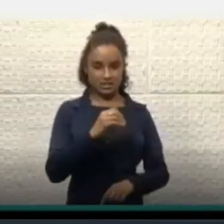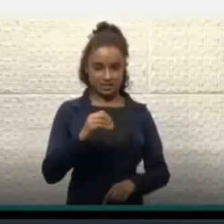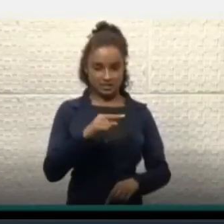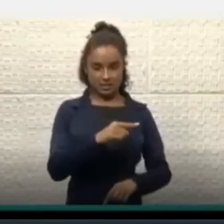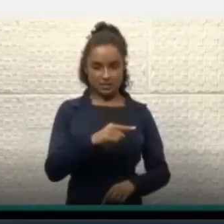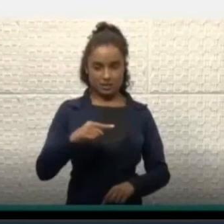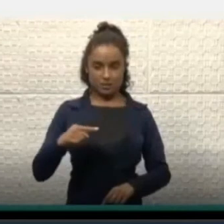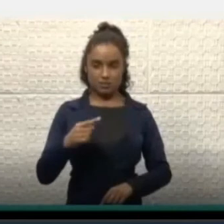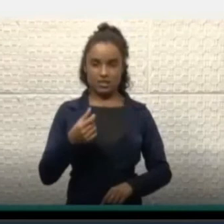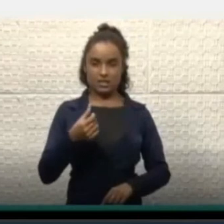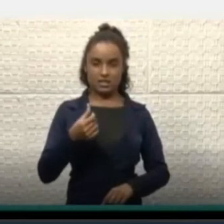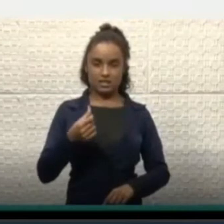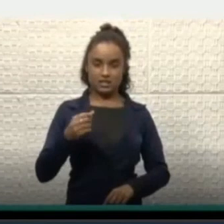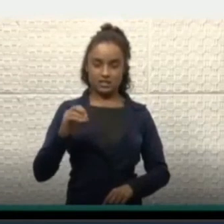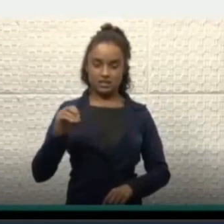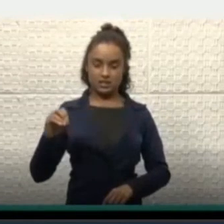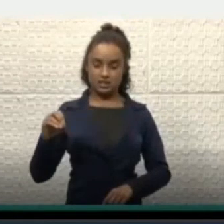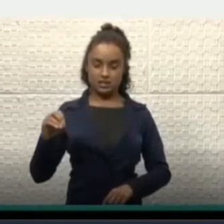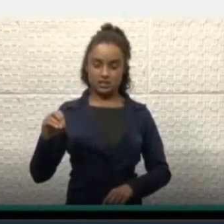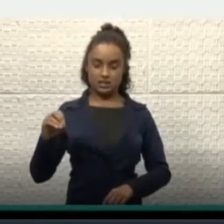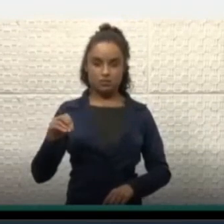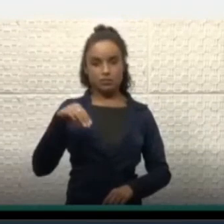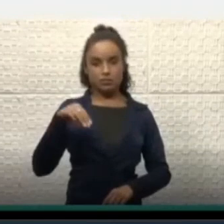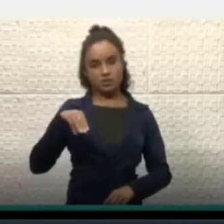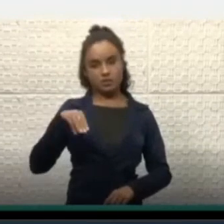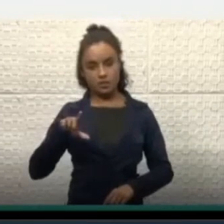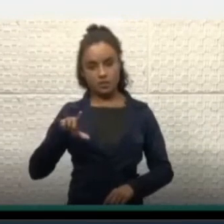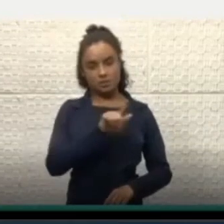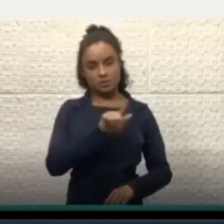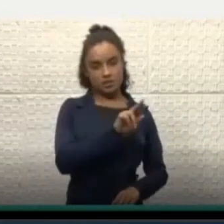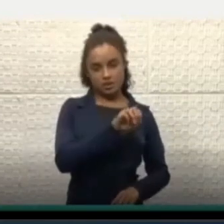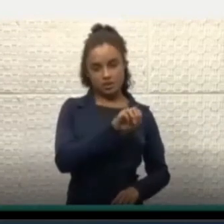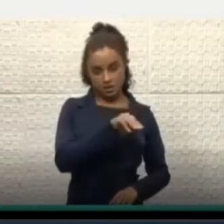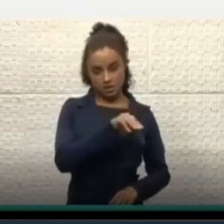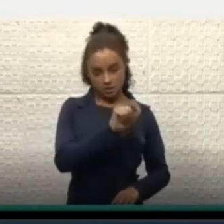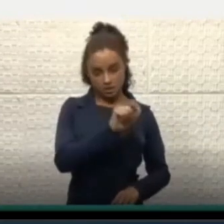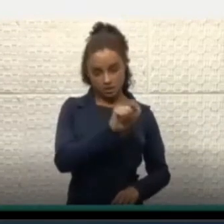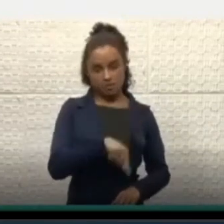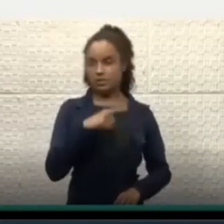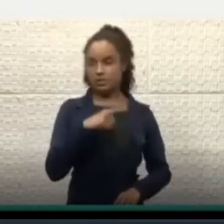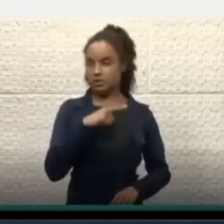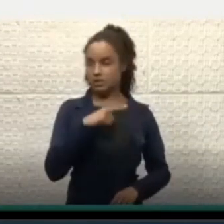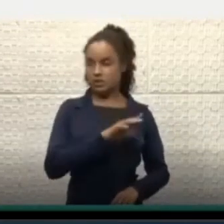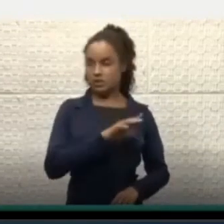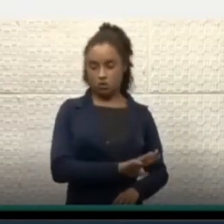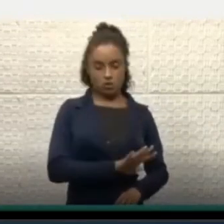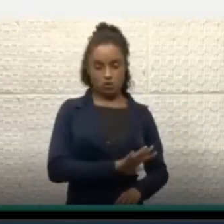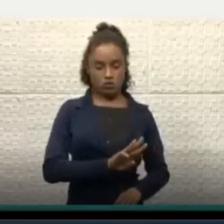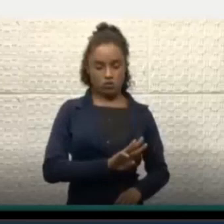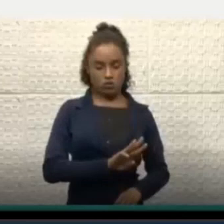100 gramas para 600 ml. Eu tenho